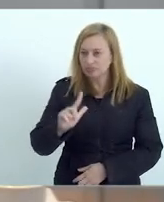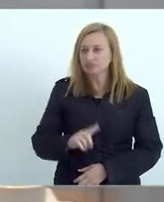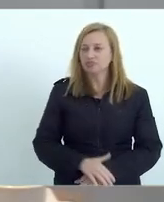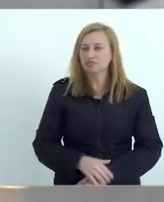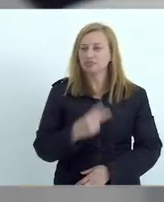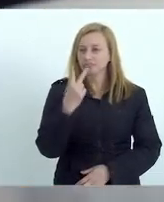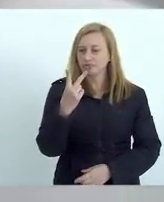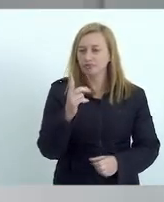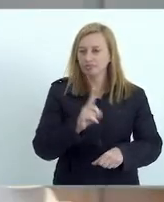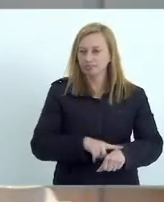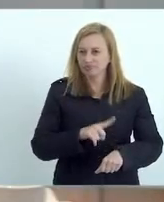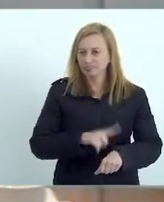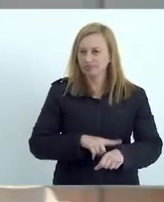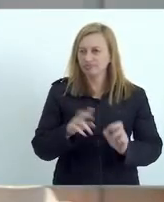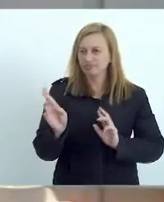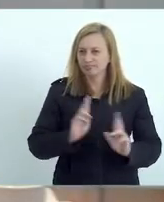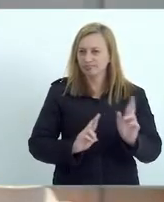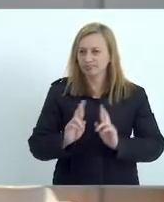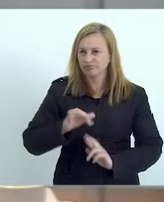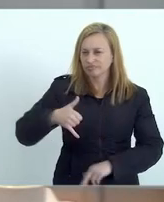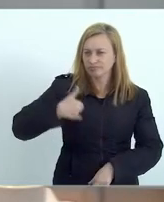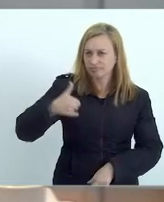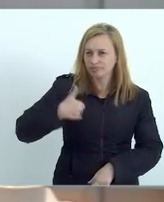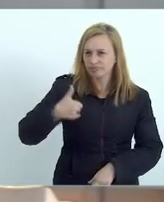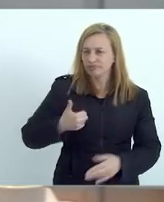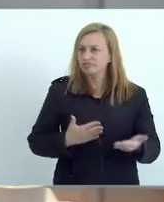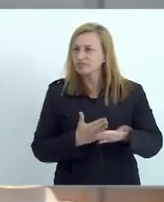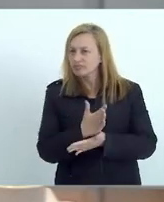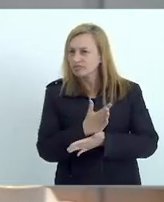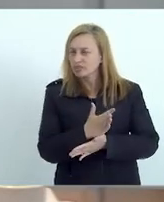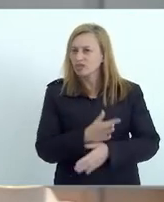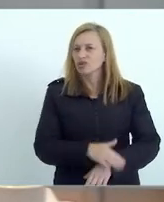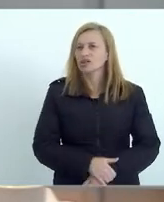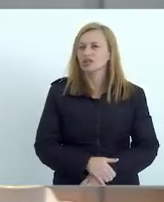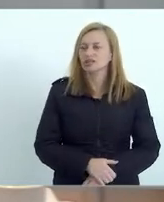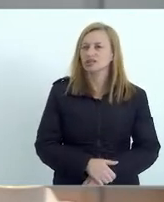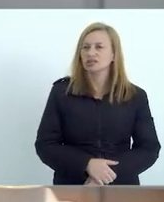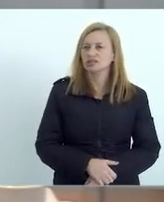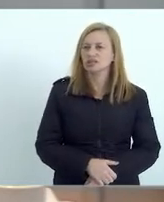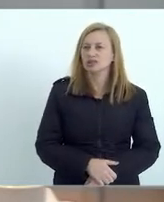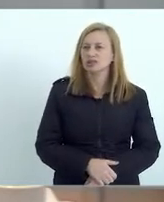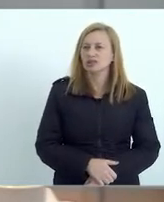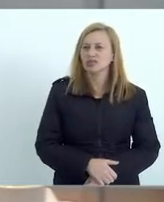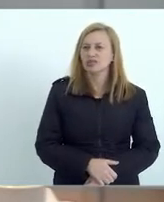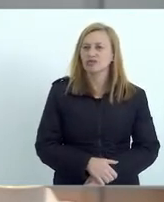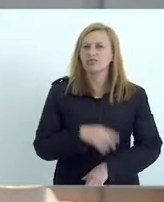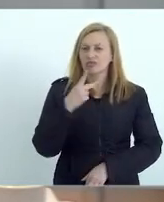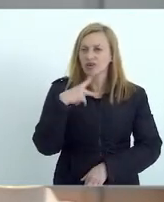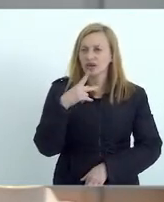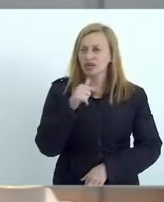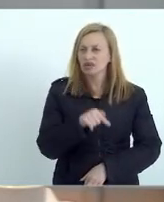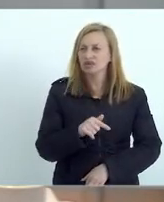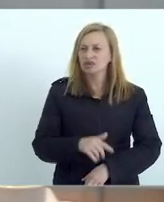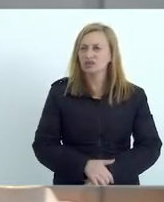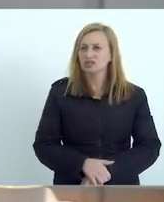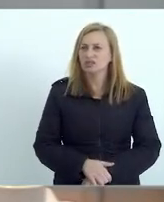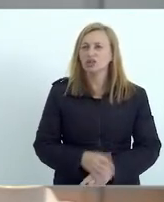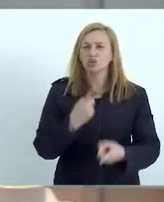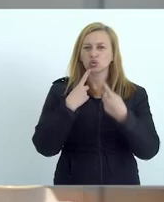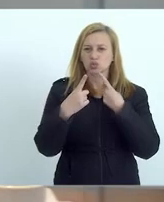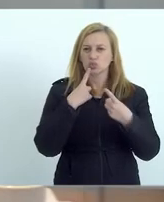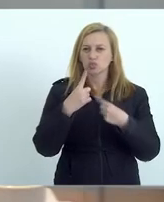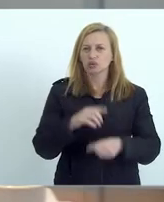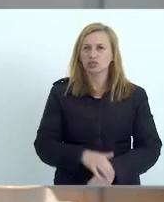há dois momentos em relação a idade os aprovados EA relação a relação da idade presente falar daqui unificar o